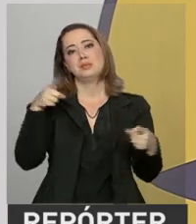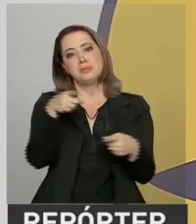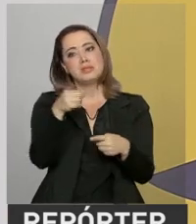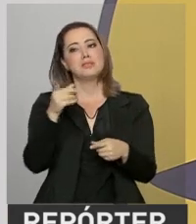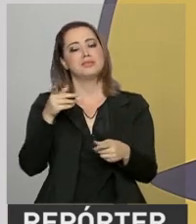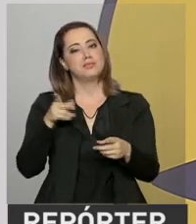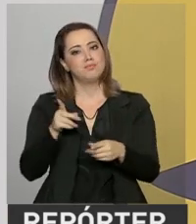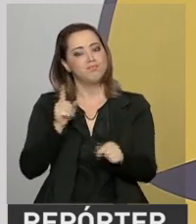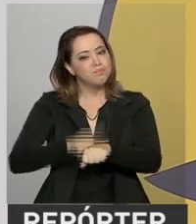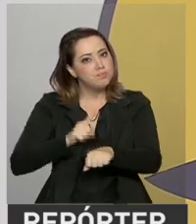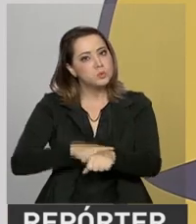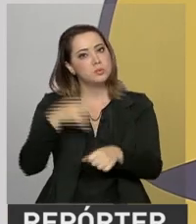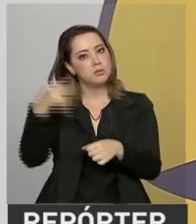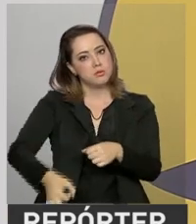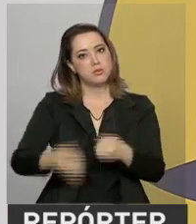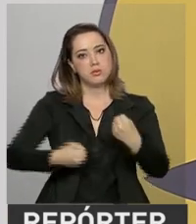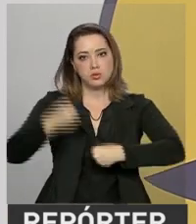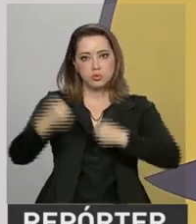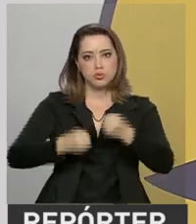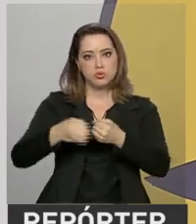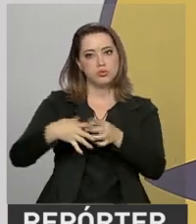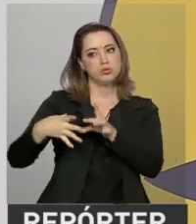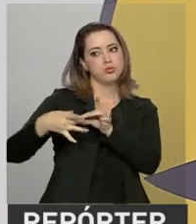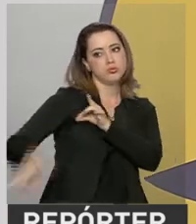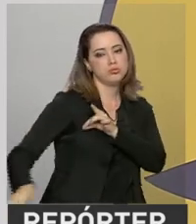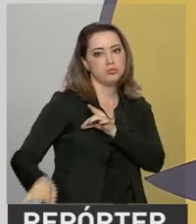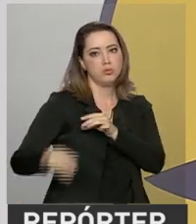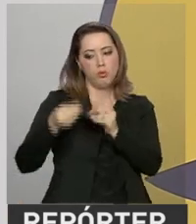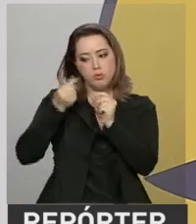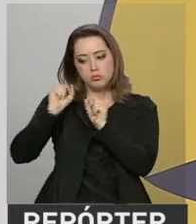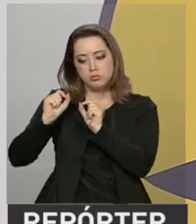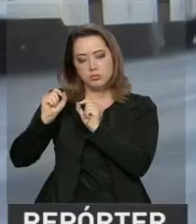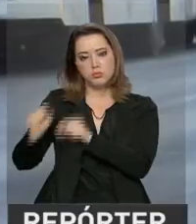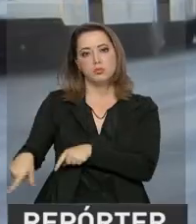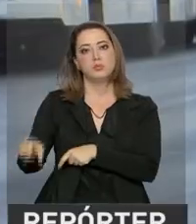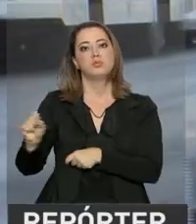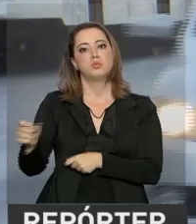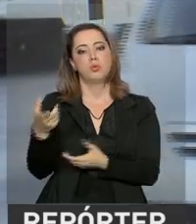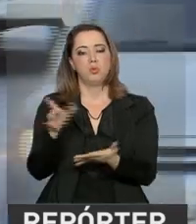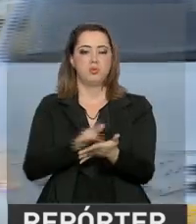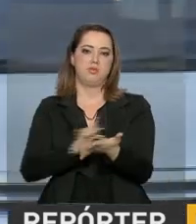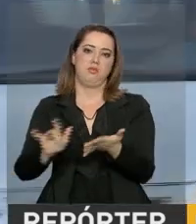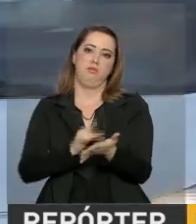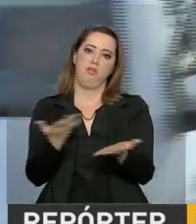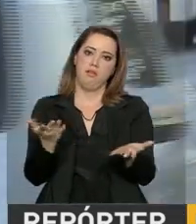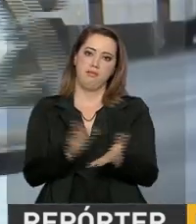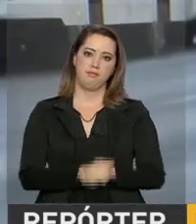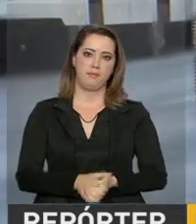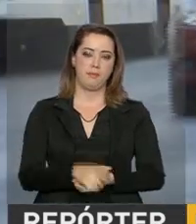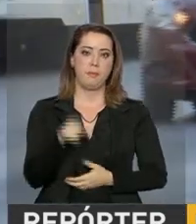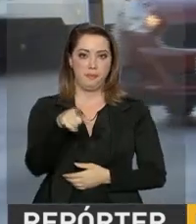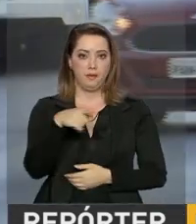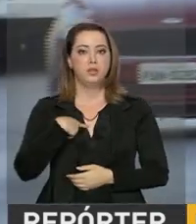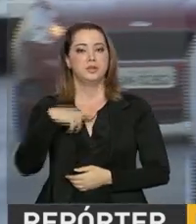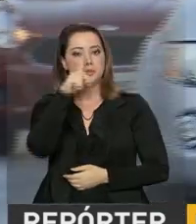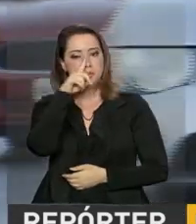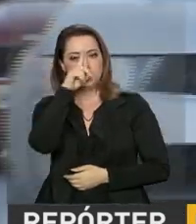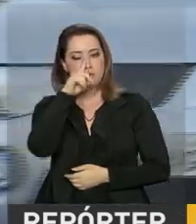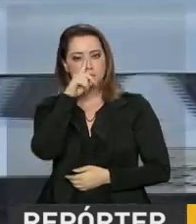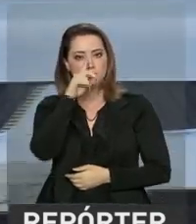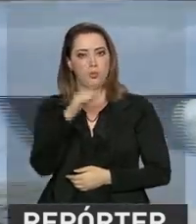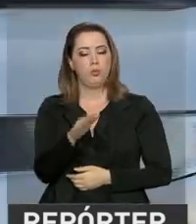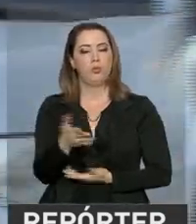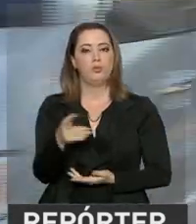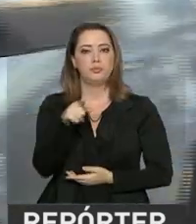dirigir que deve ser desconectado para que a gente preste atenção ao ato de dirigir além de pôr em risco a própria vida o motorista que